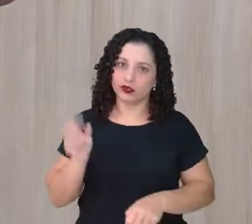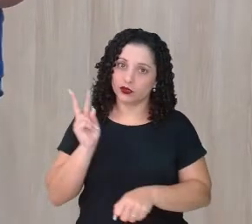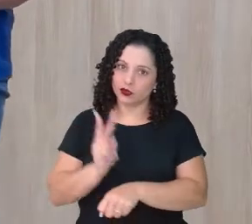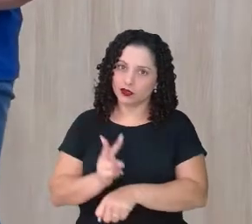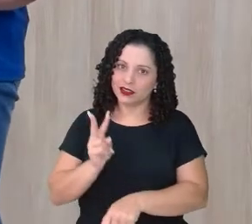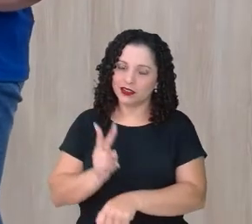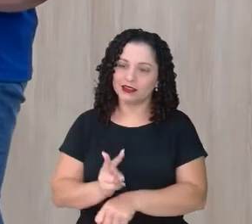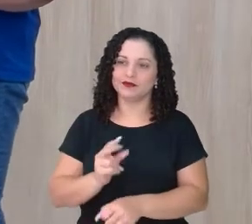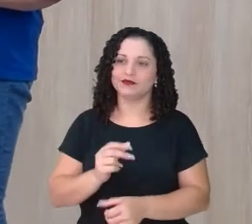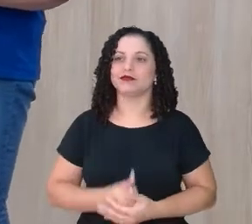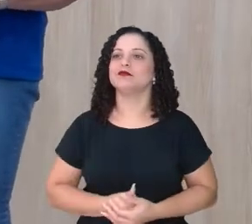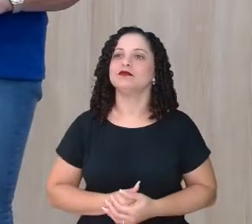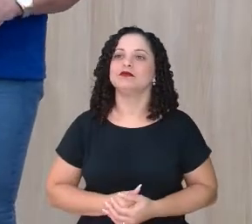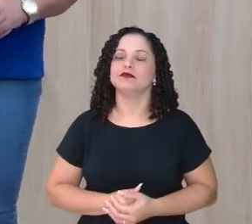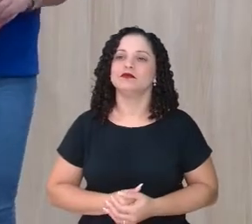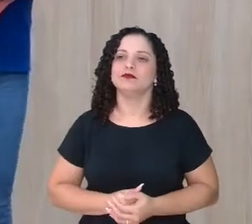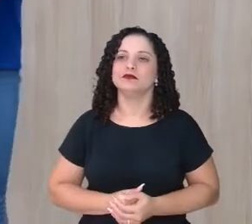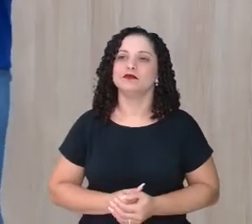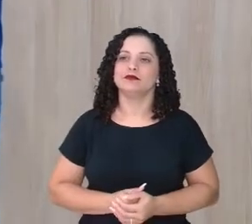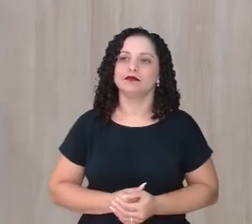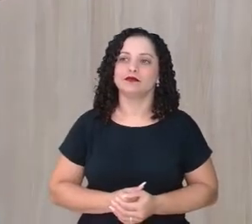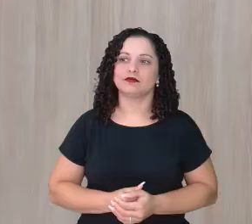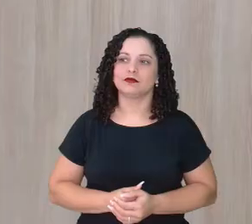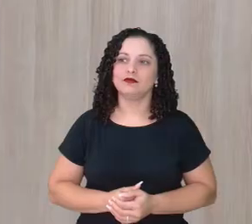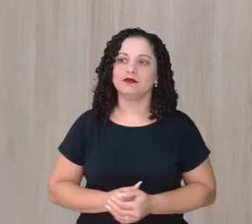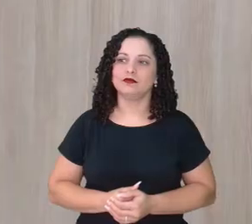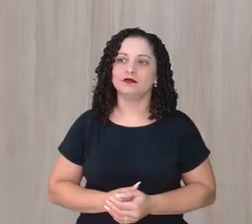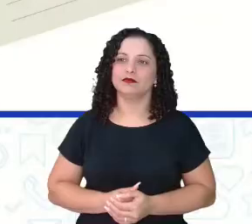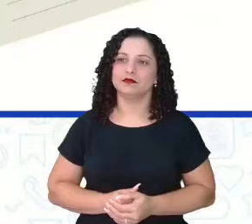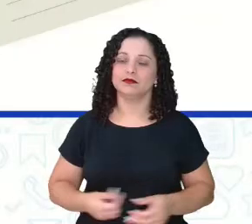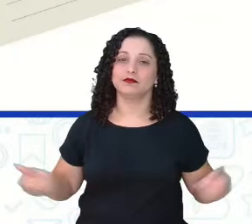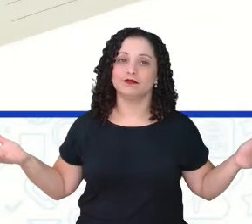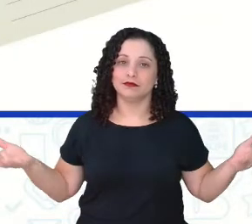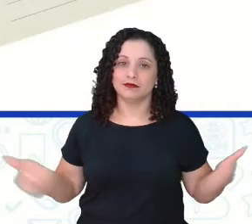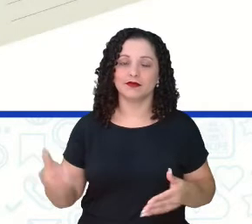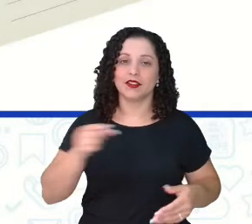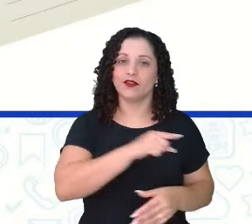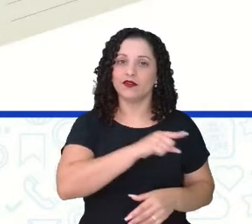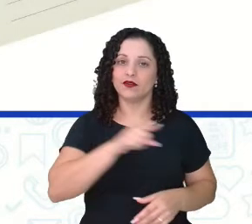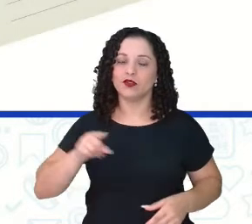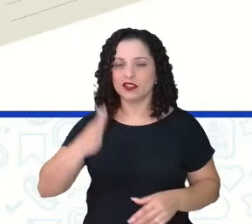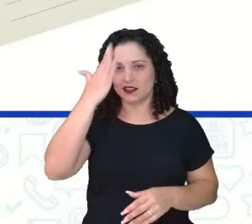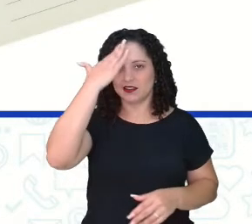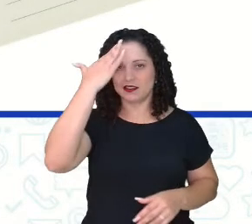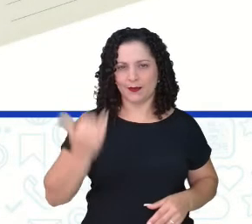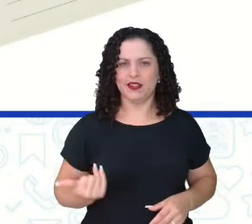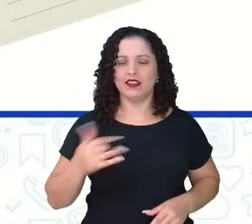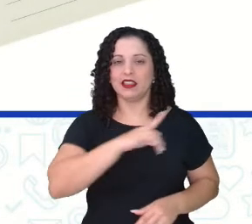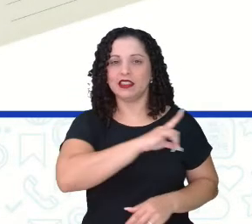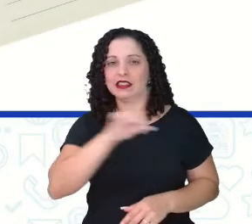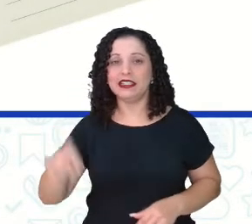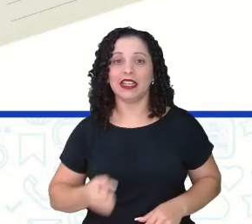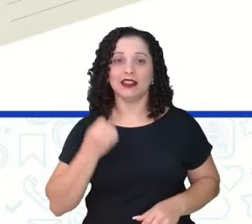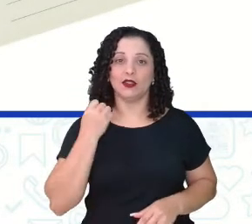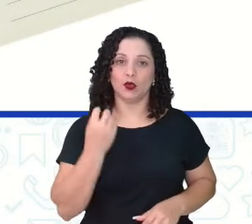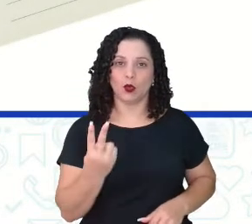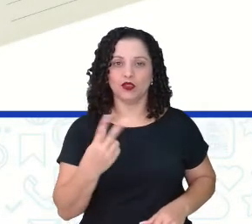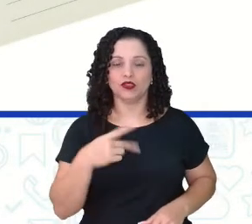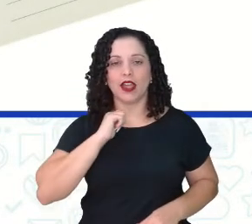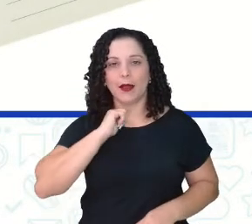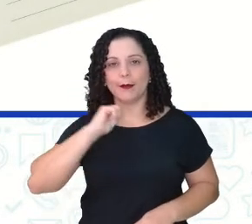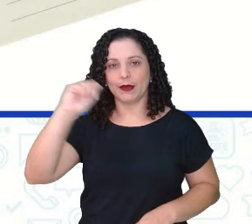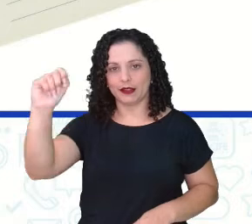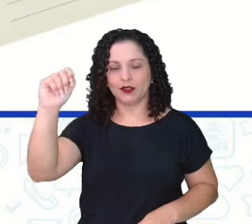animais. Em continuação, eu estou colocando aqui, você sabia que no dia 2 de abril